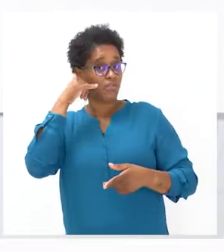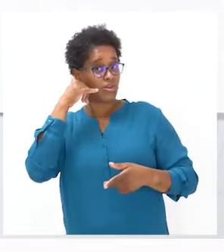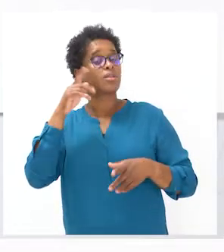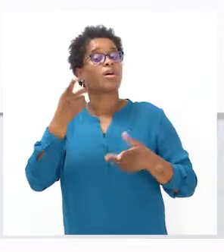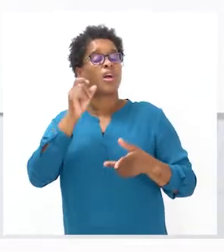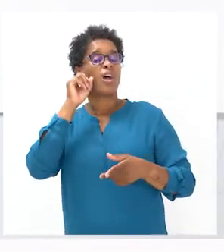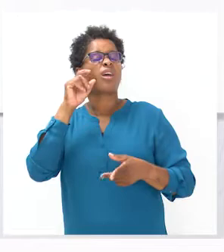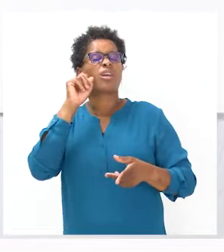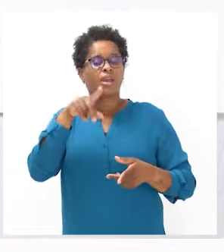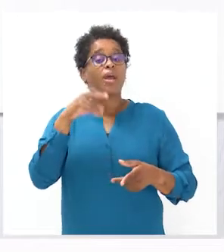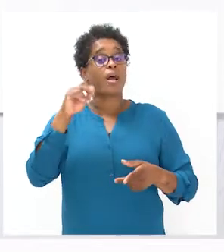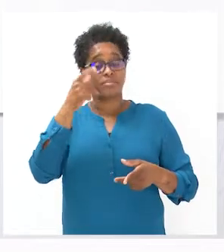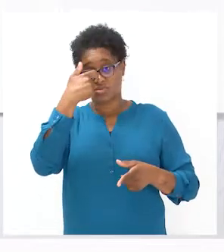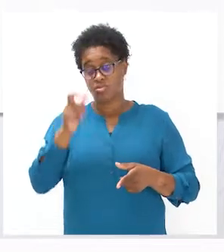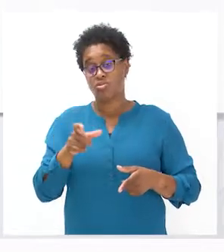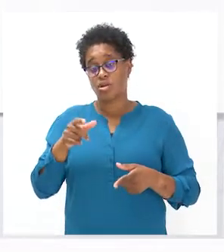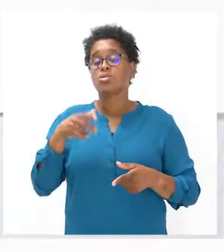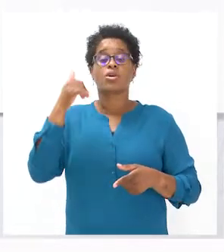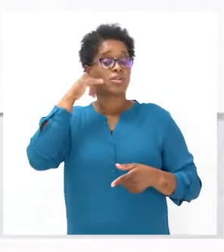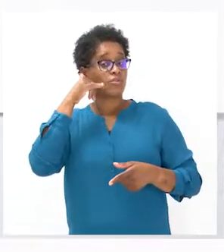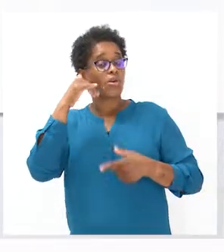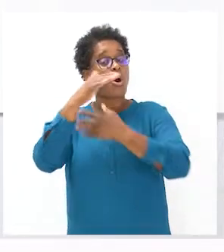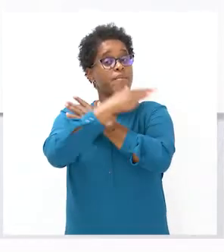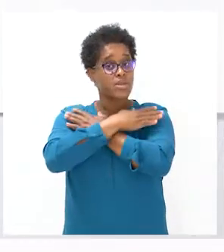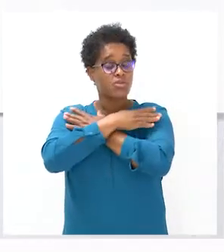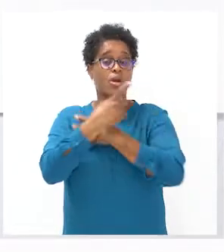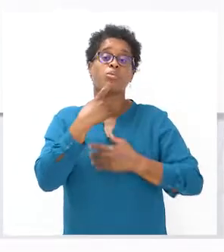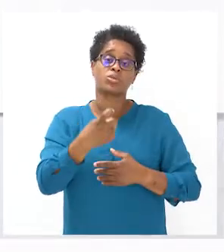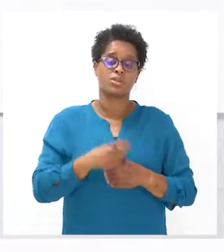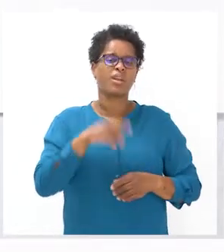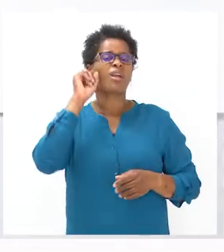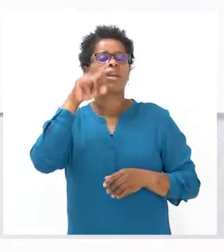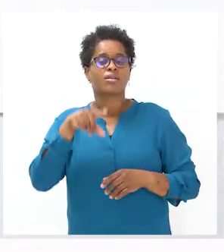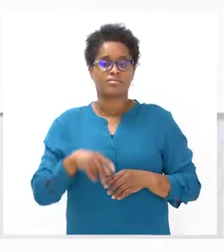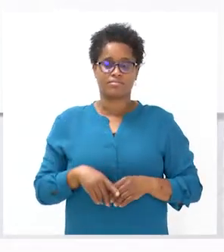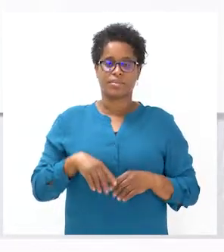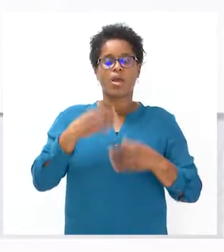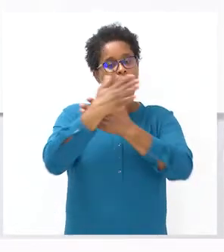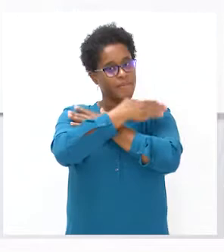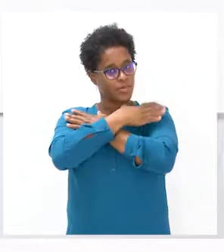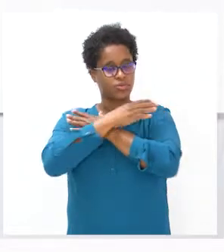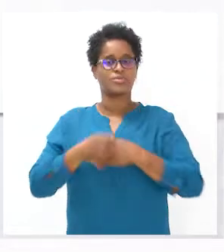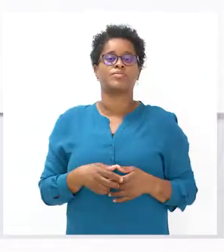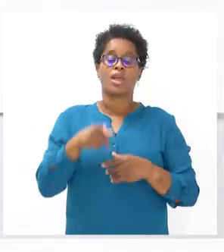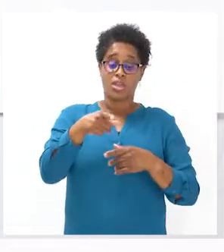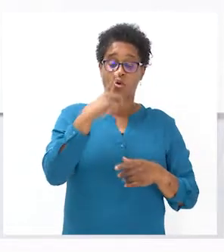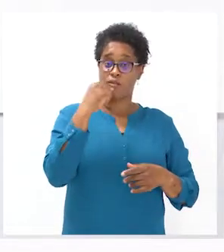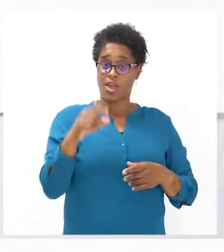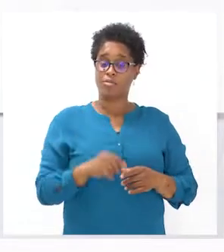Então, telefonou ao amigo. Vejam a perguntinha a quem? Ao amigo. Então, aqui o verbo